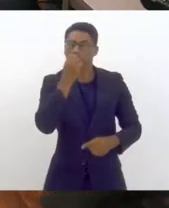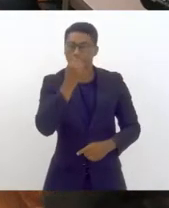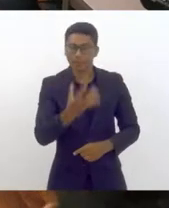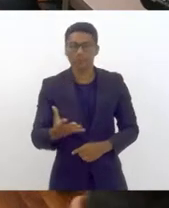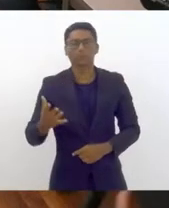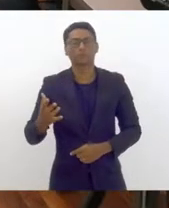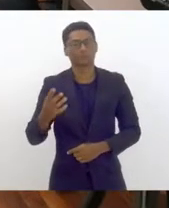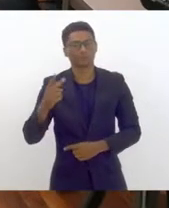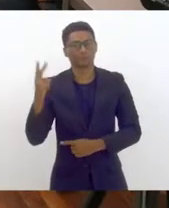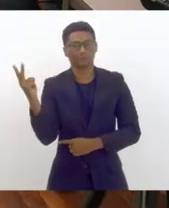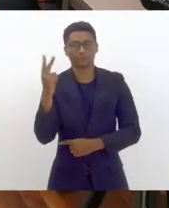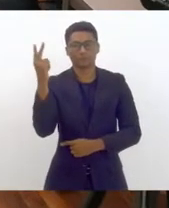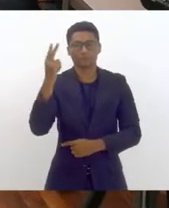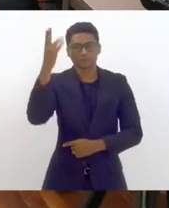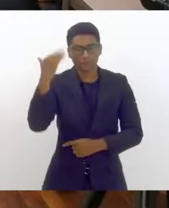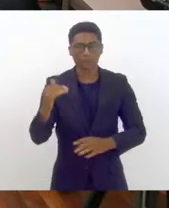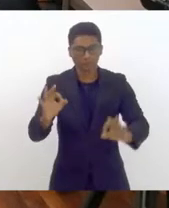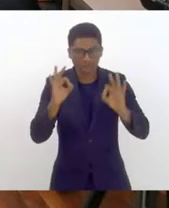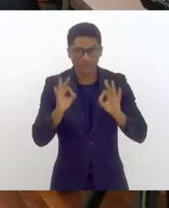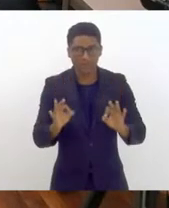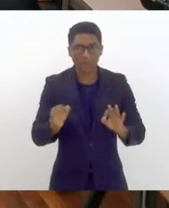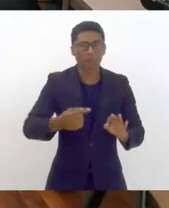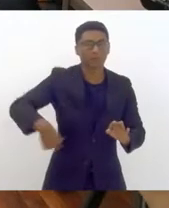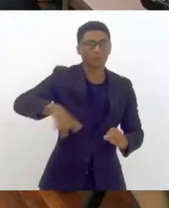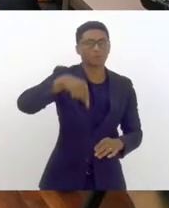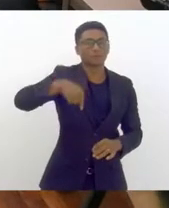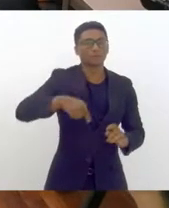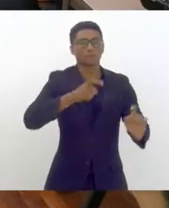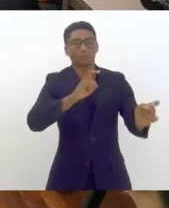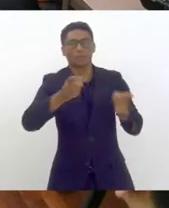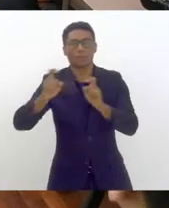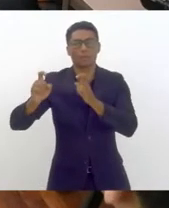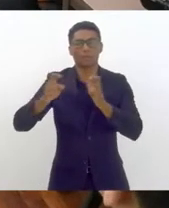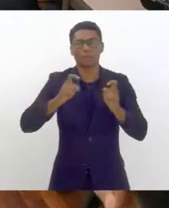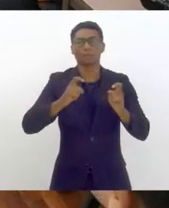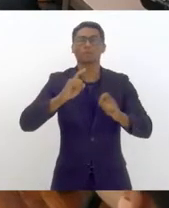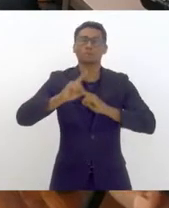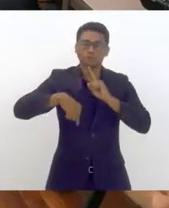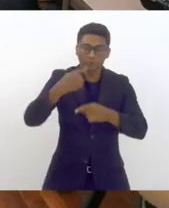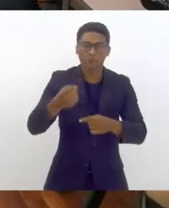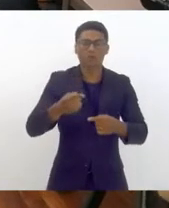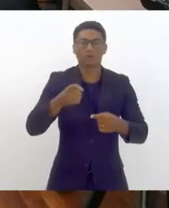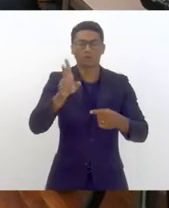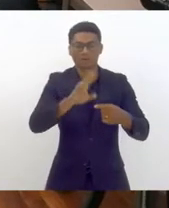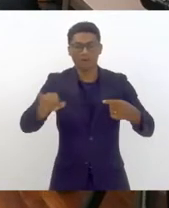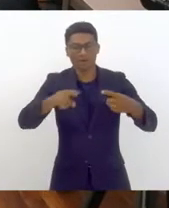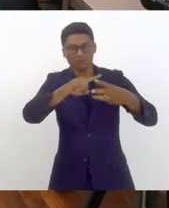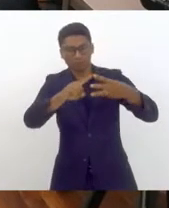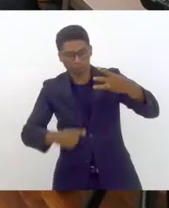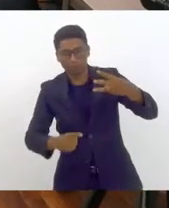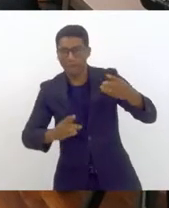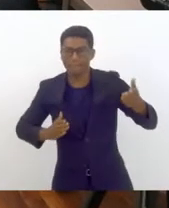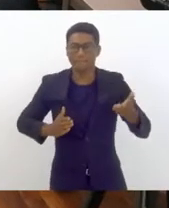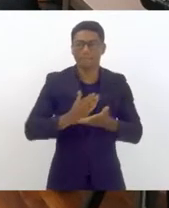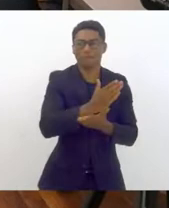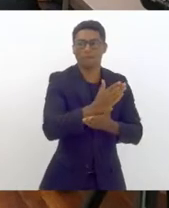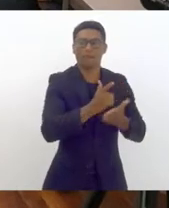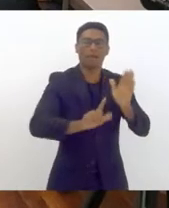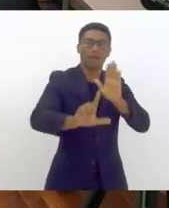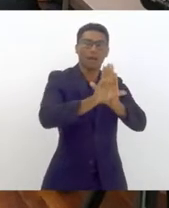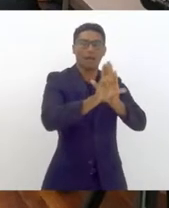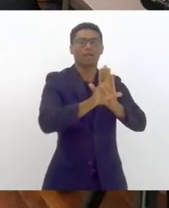que eu tenho certeza que nós vamos debater e em breve estarão aprovadas aí no rol da legislação do nosso